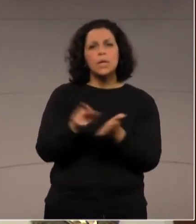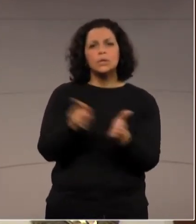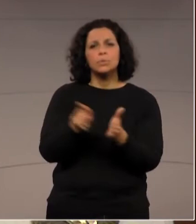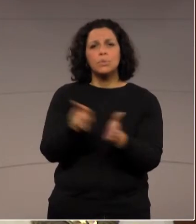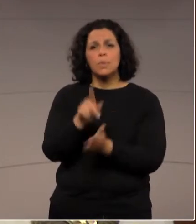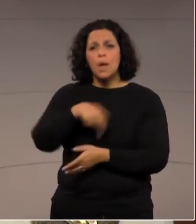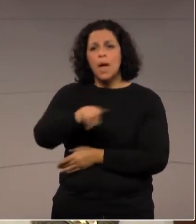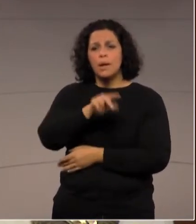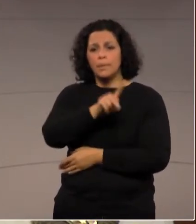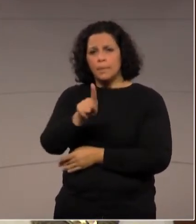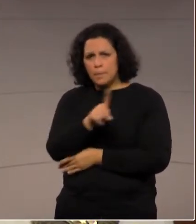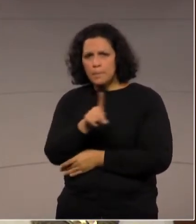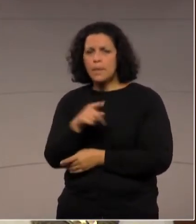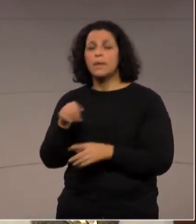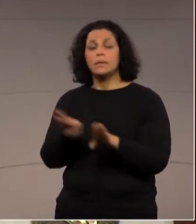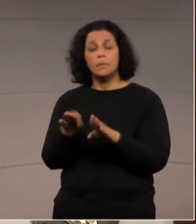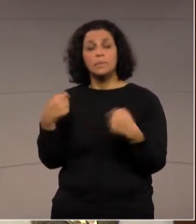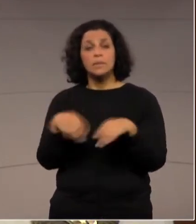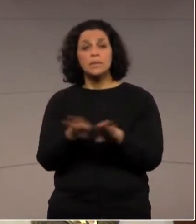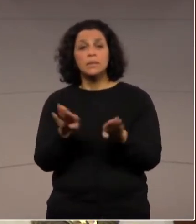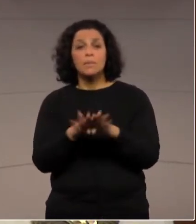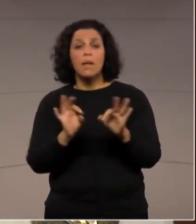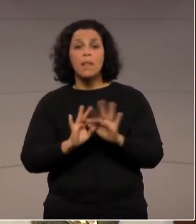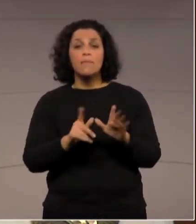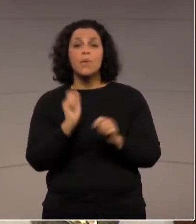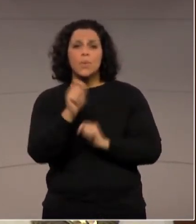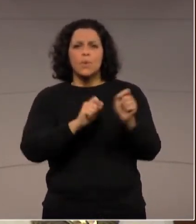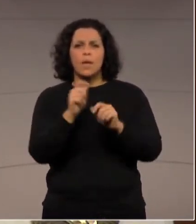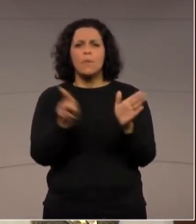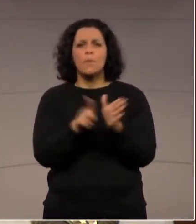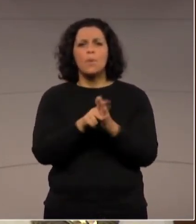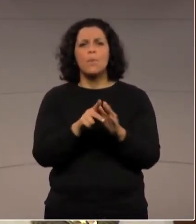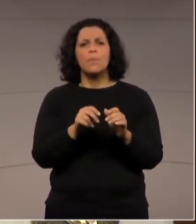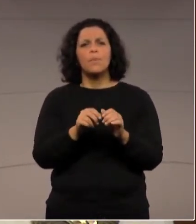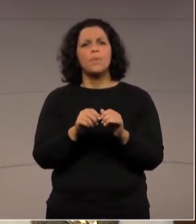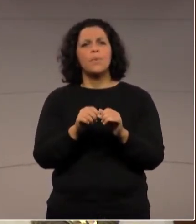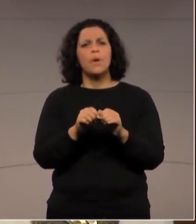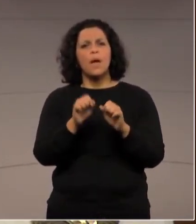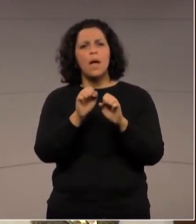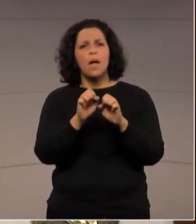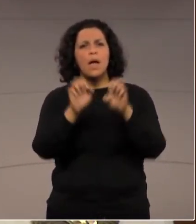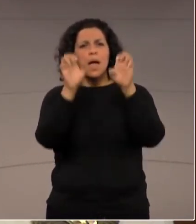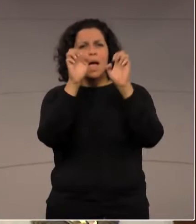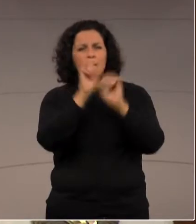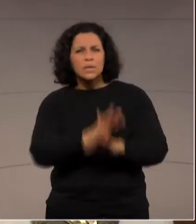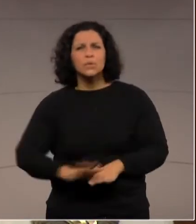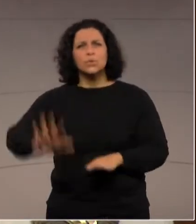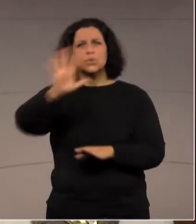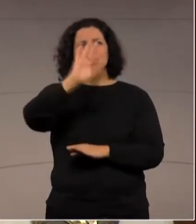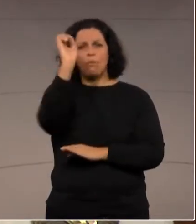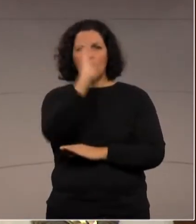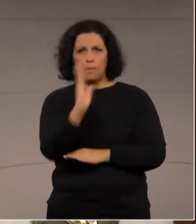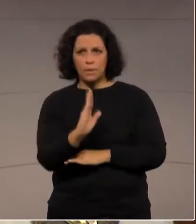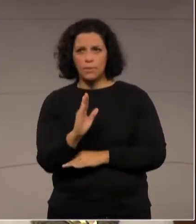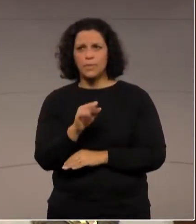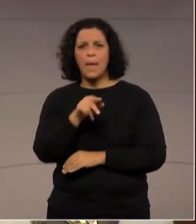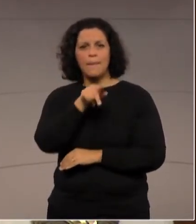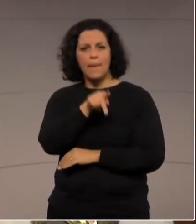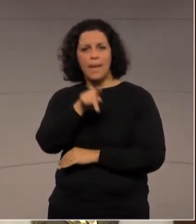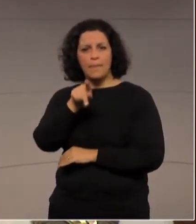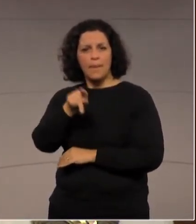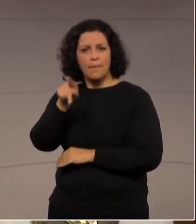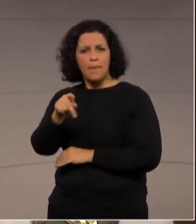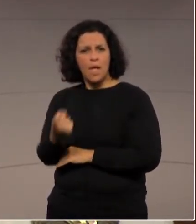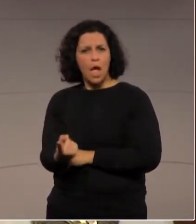líquida própria bp que precisamos travar a infraestrutura do país como se a pt fosse a